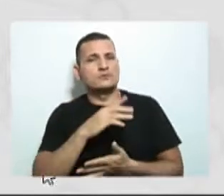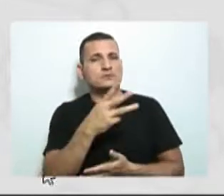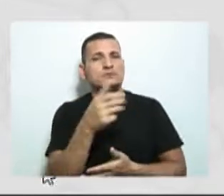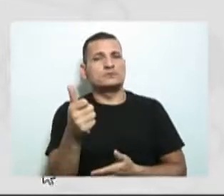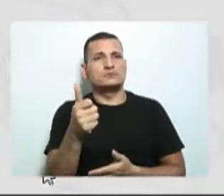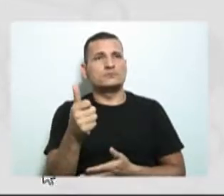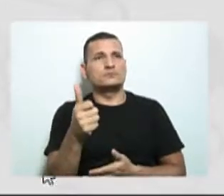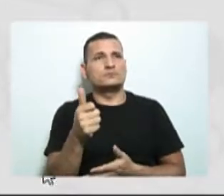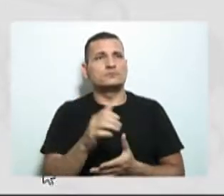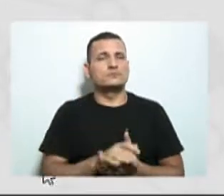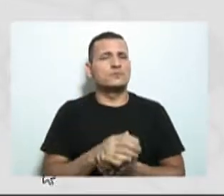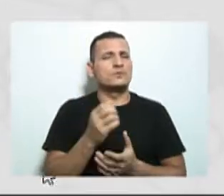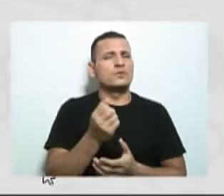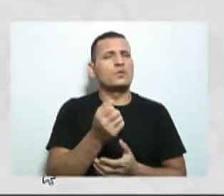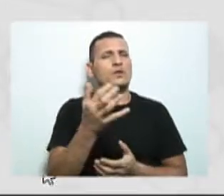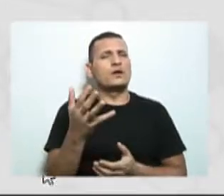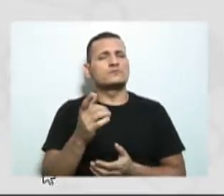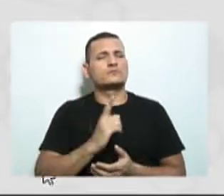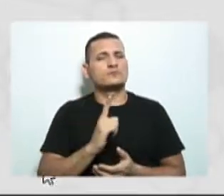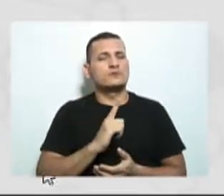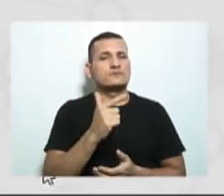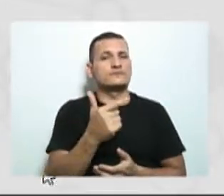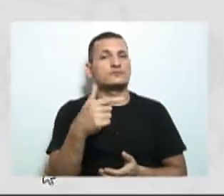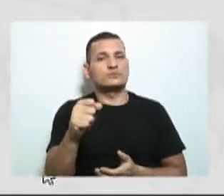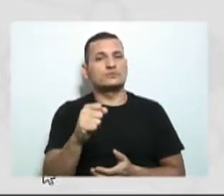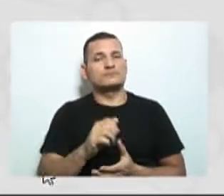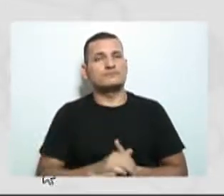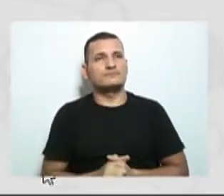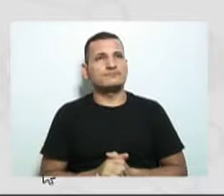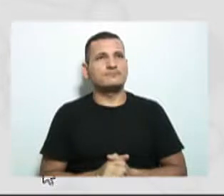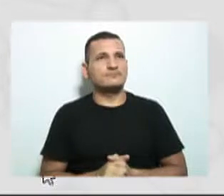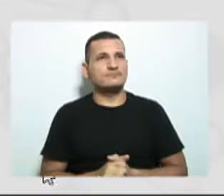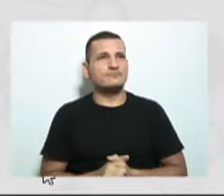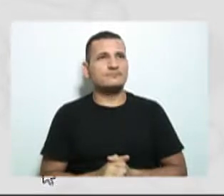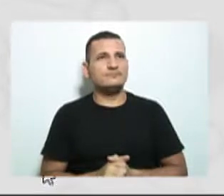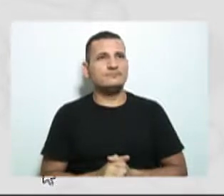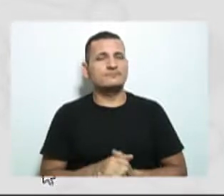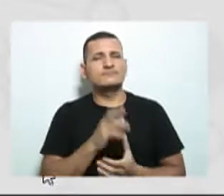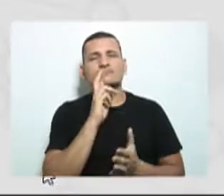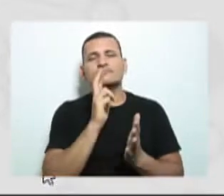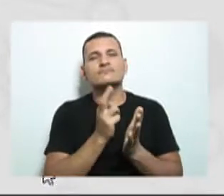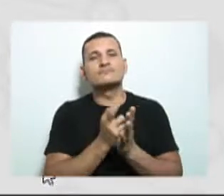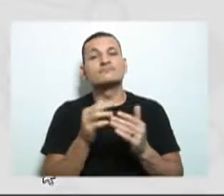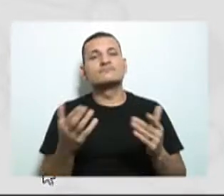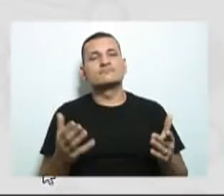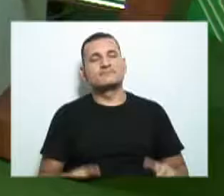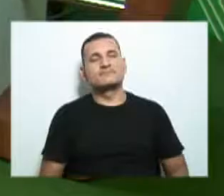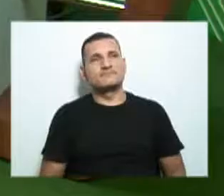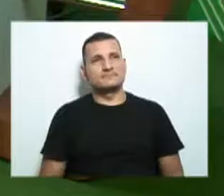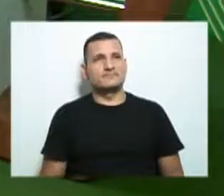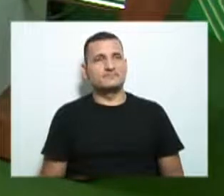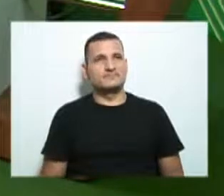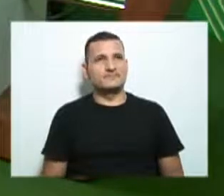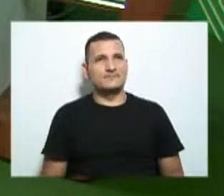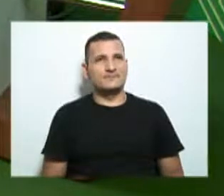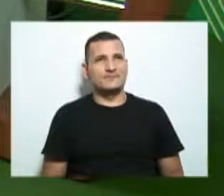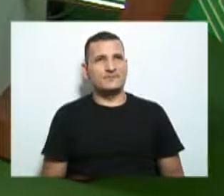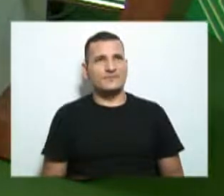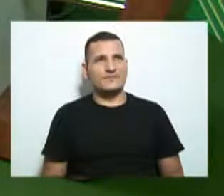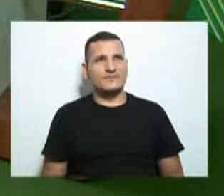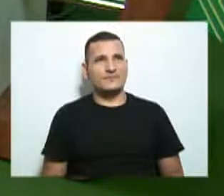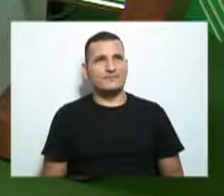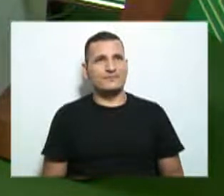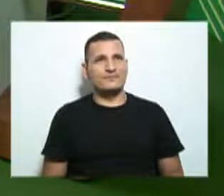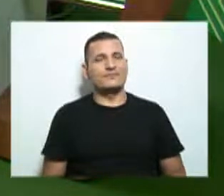31. Quantos tem 28 dias? Então essa resposta, o que responderam, professora? Todos